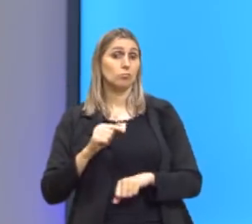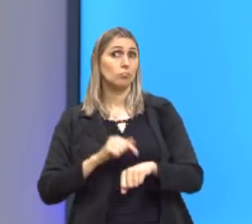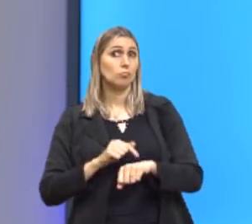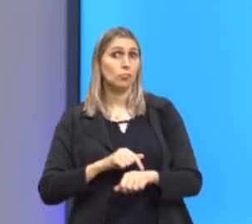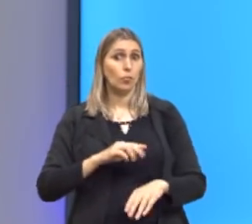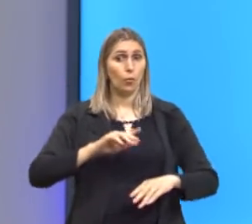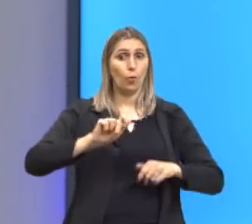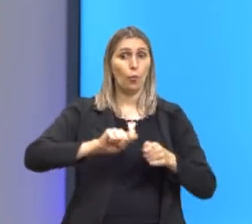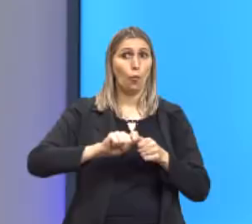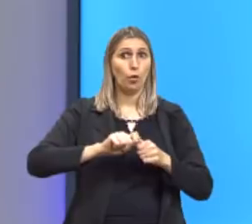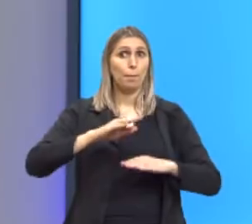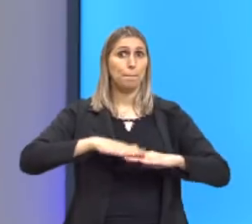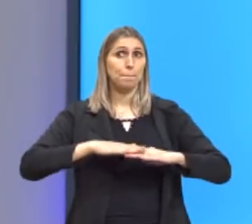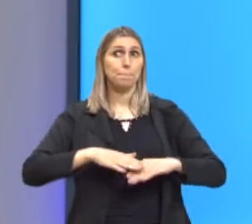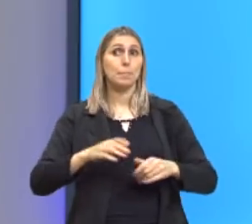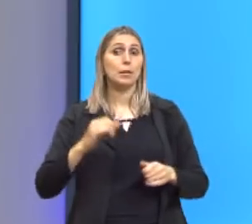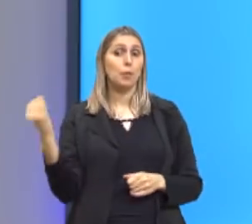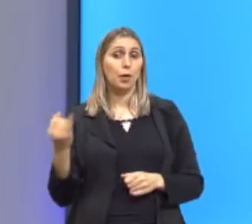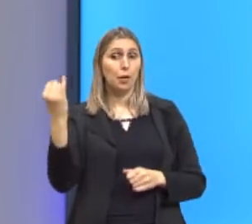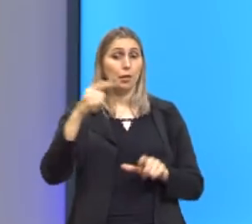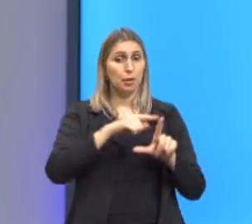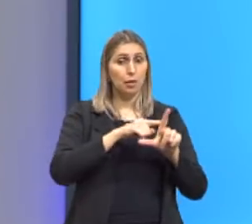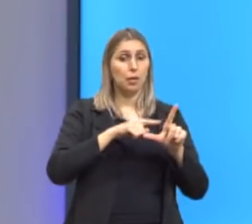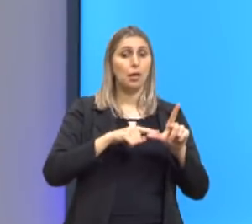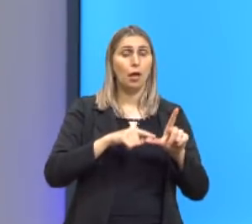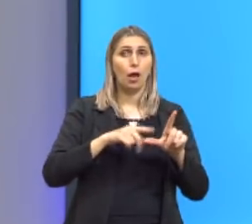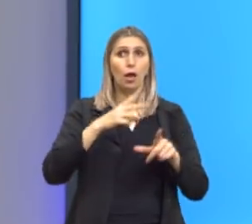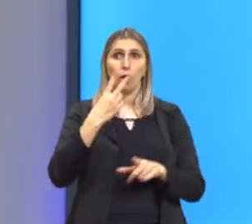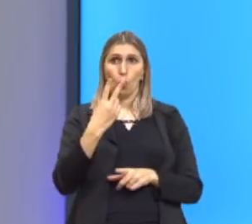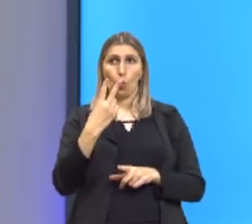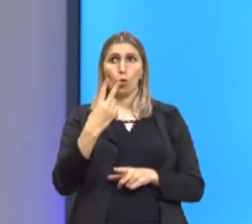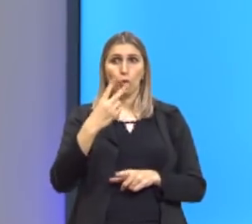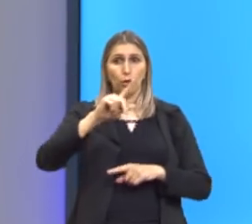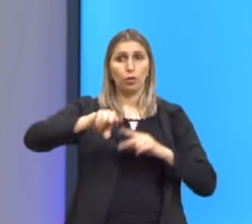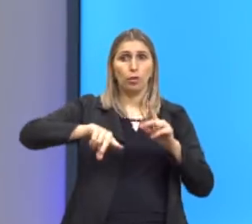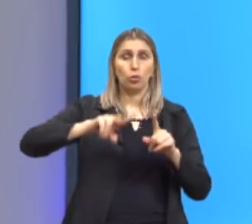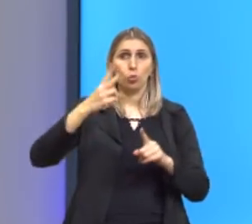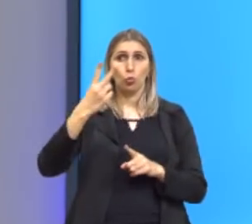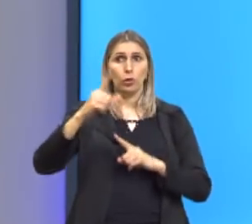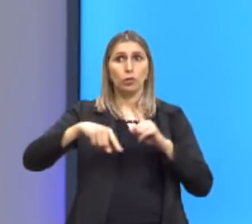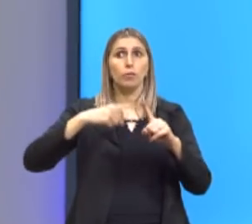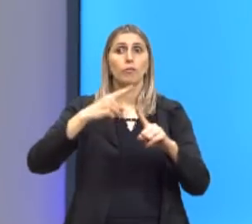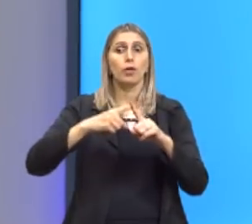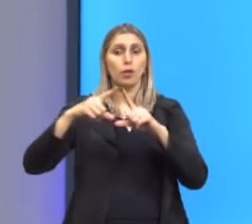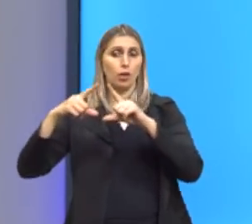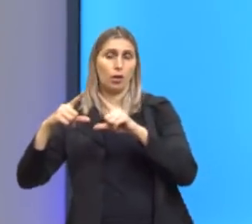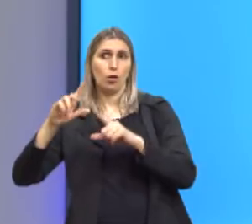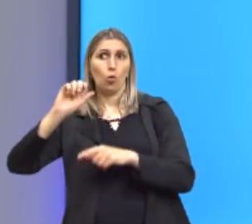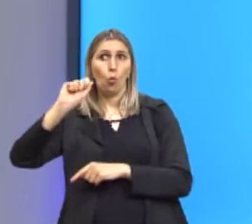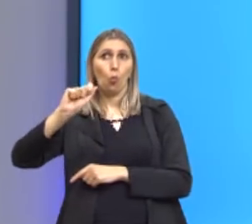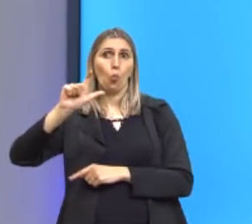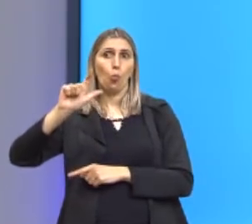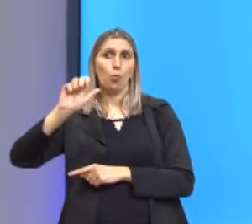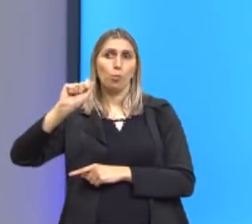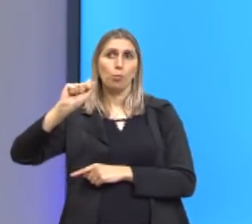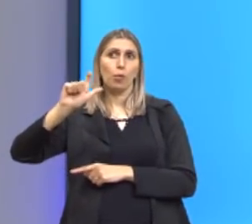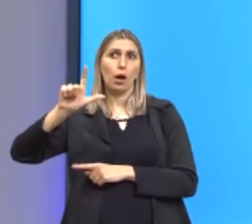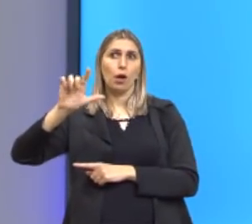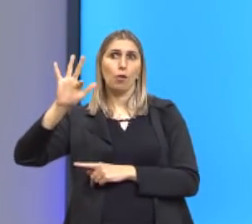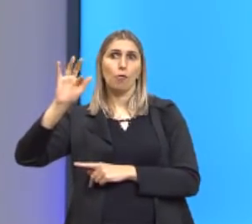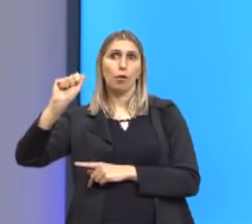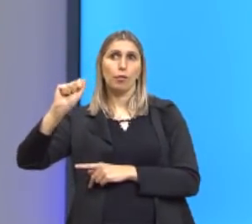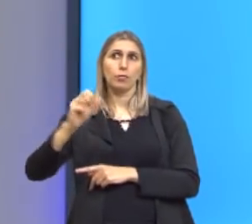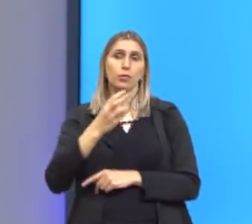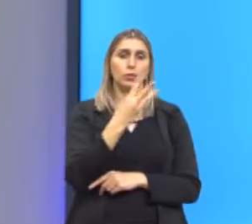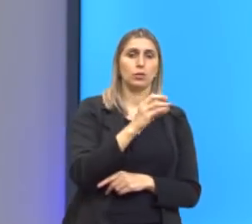mas é importante saber que esse ângulo é igual a duas vezes o alfa. Então, aqui, se for 30 graus, aqui vai ser